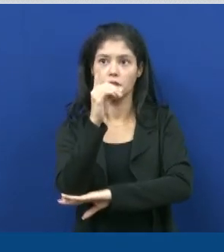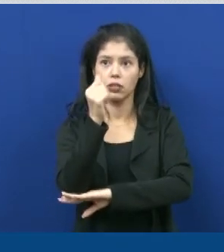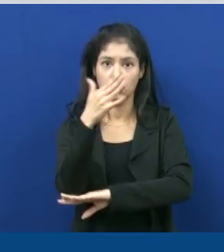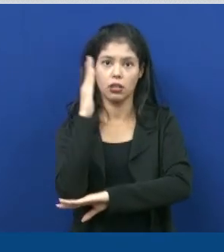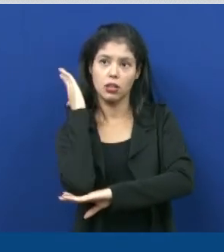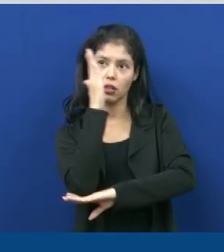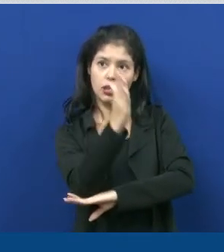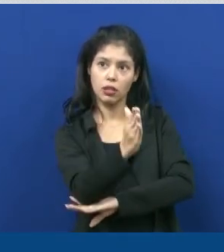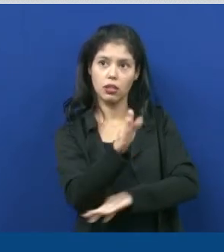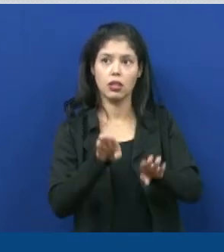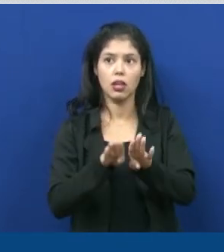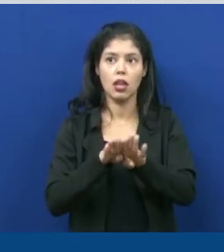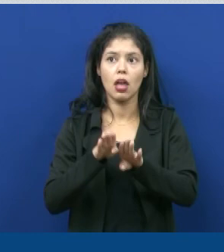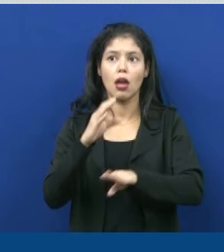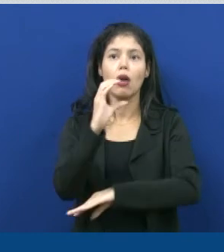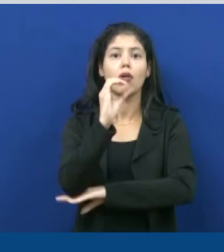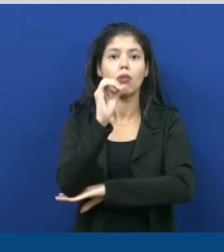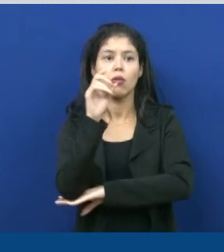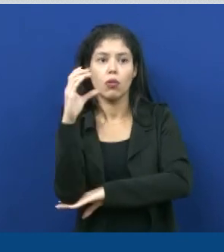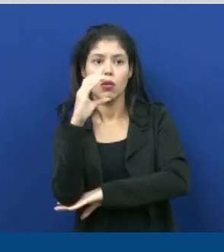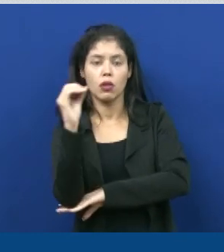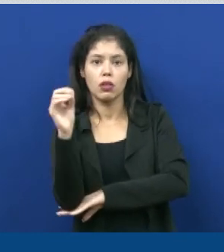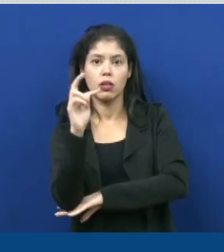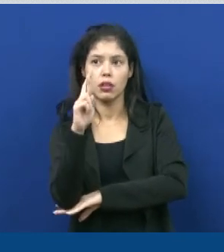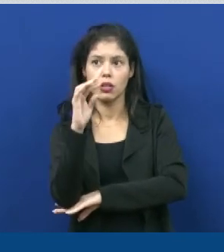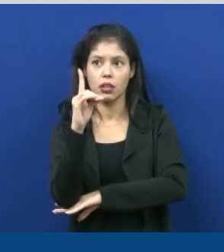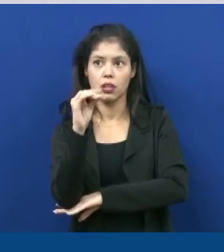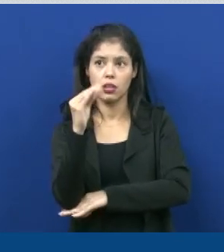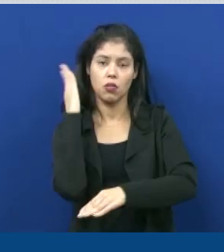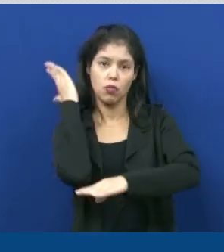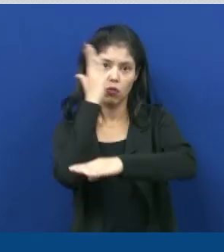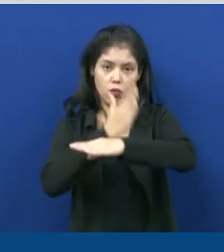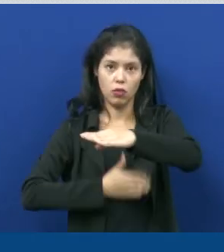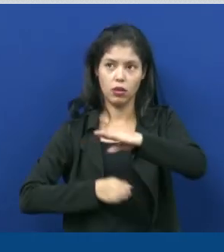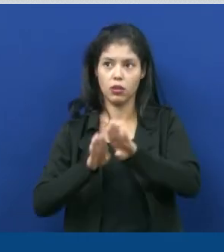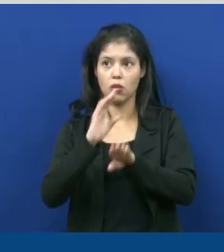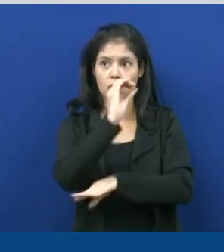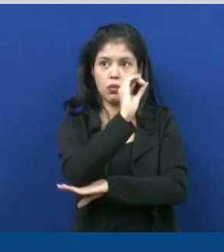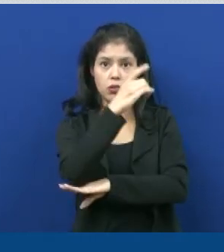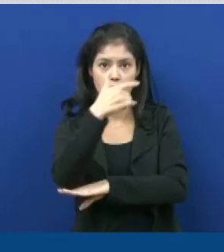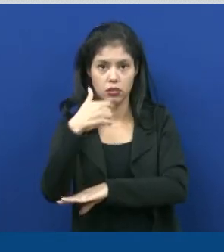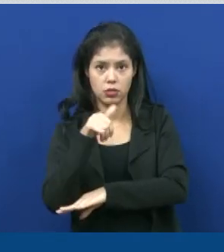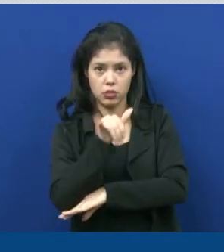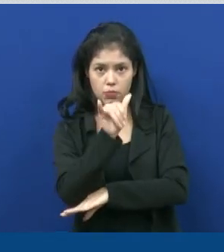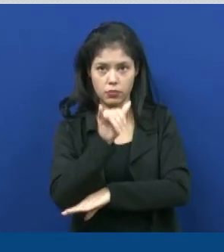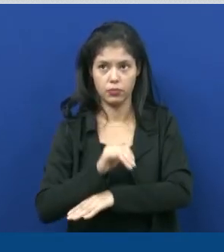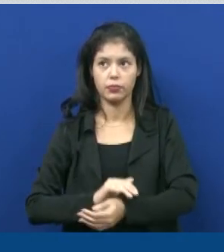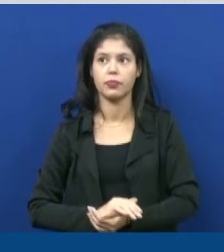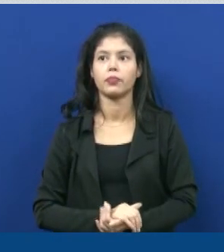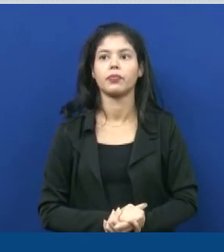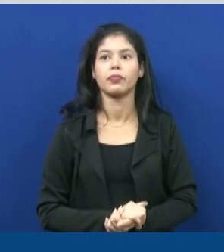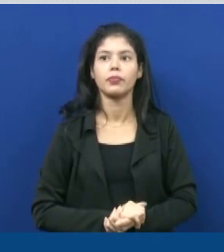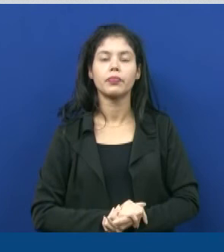é a coordenada do ponto em que a reta corta o eixo y. A gente vai ver isso melhor lá no GeoGebra.